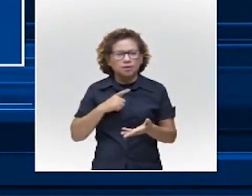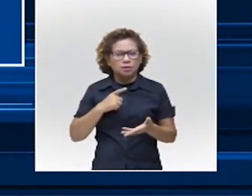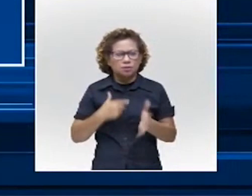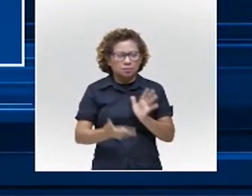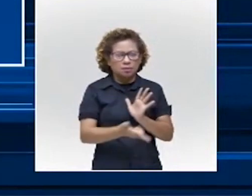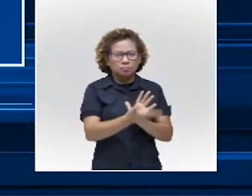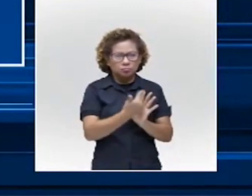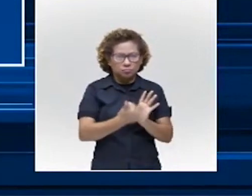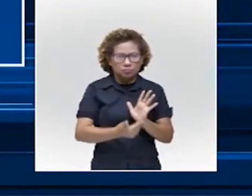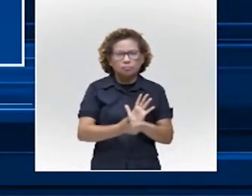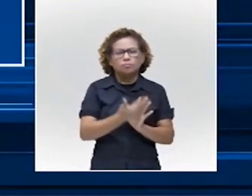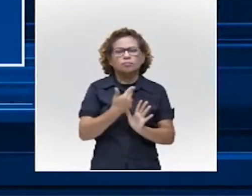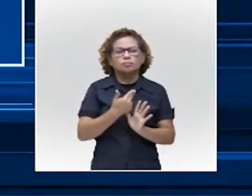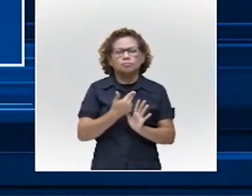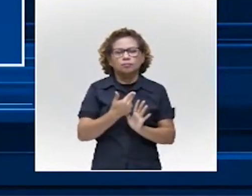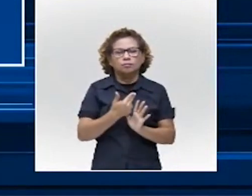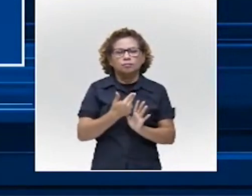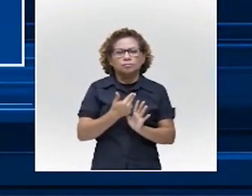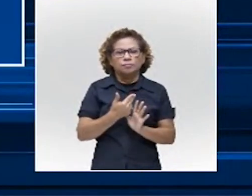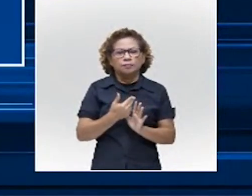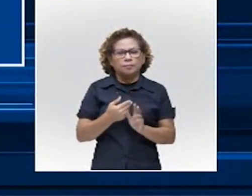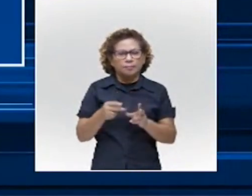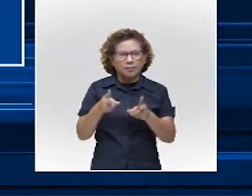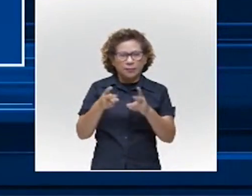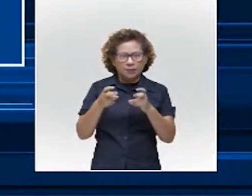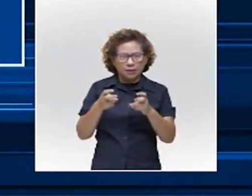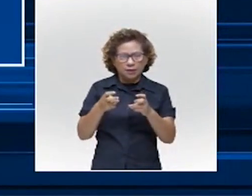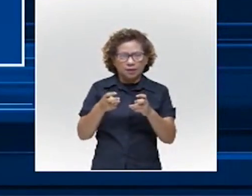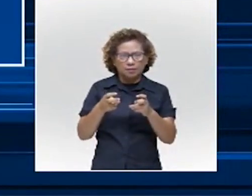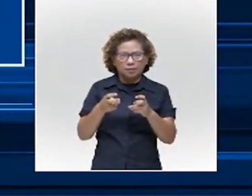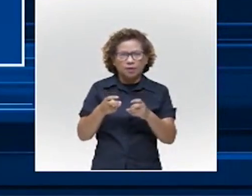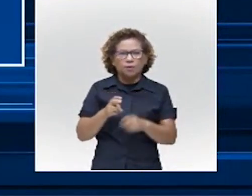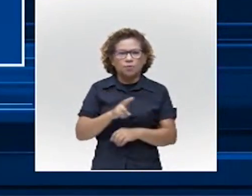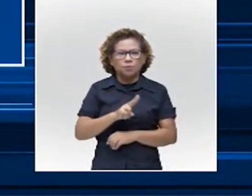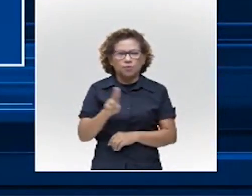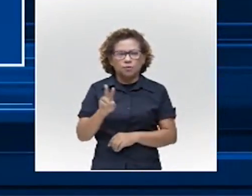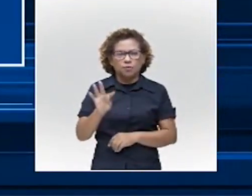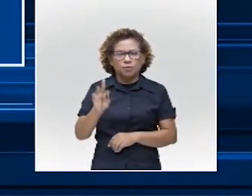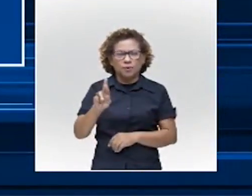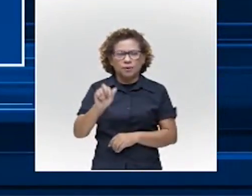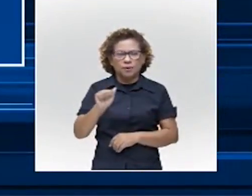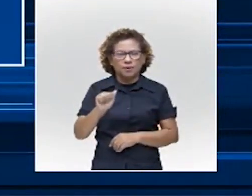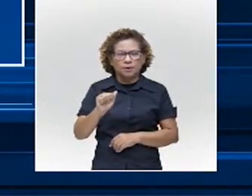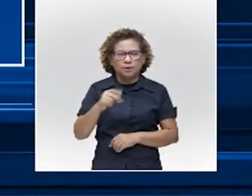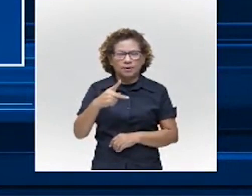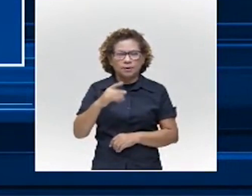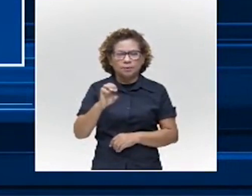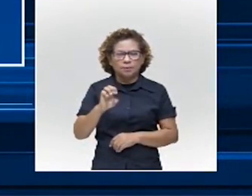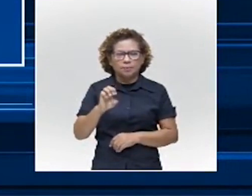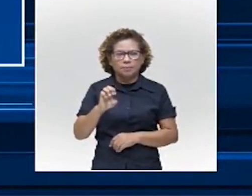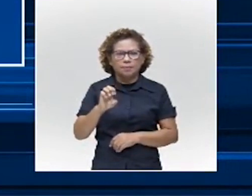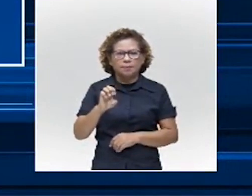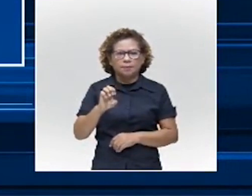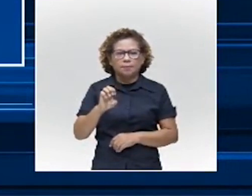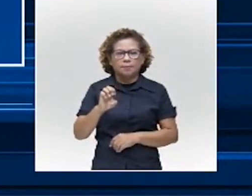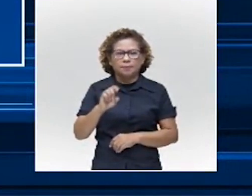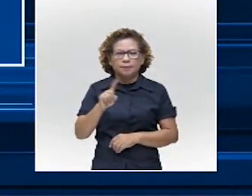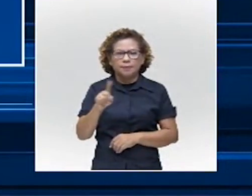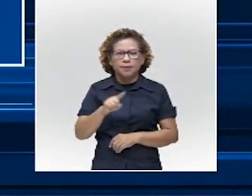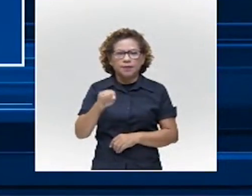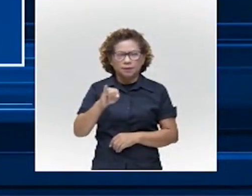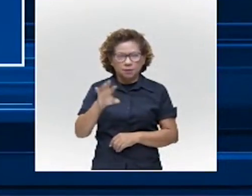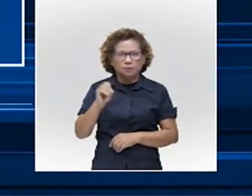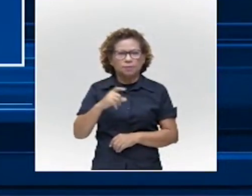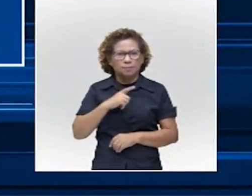seguintes elementos. Eu tenho uma base menor, eu tenho uma base maior e nós temos uma altura, onde